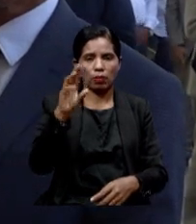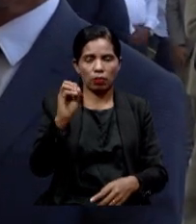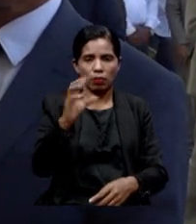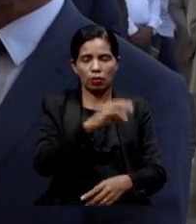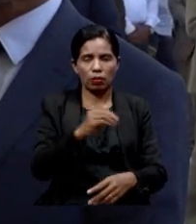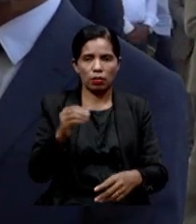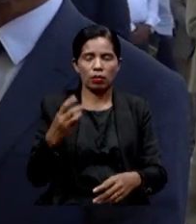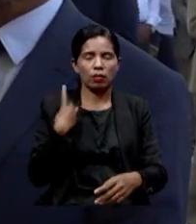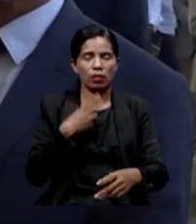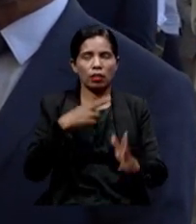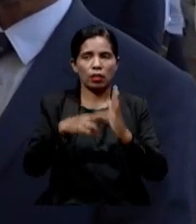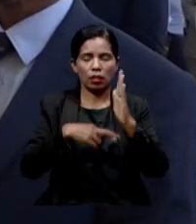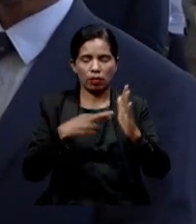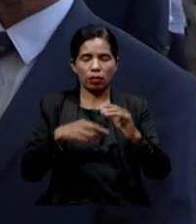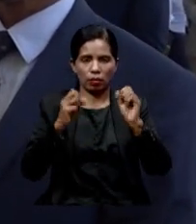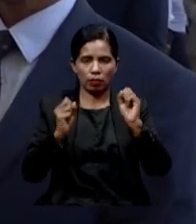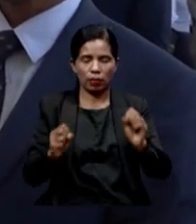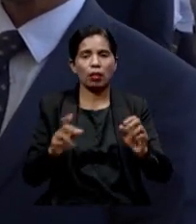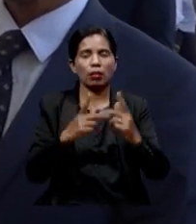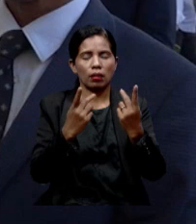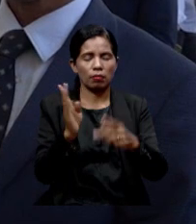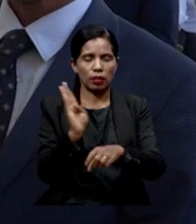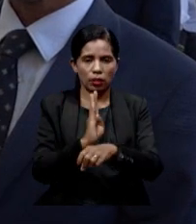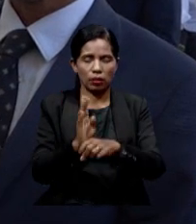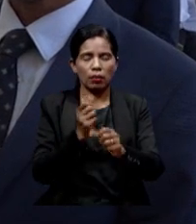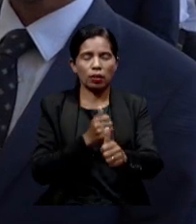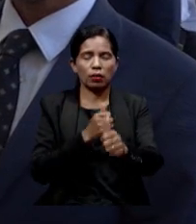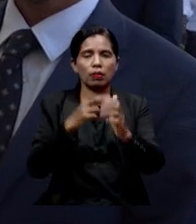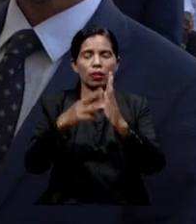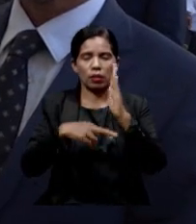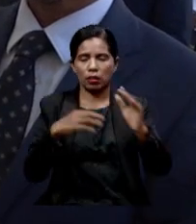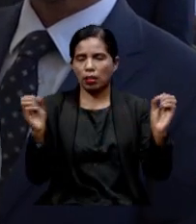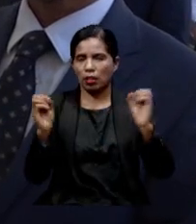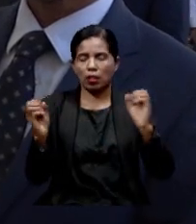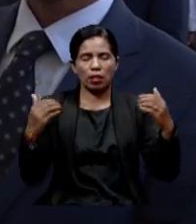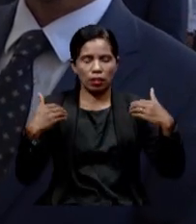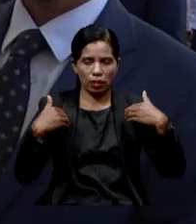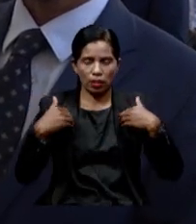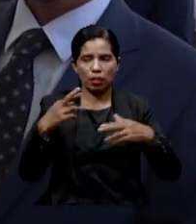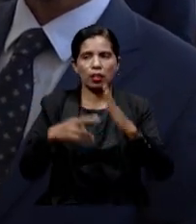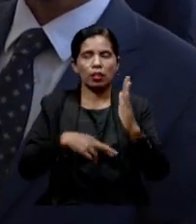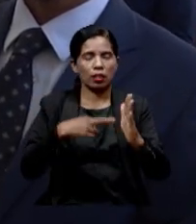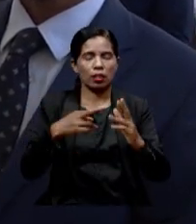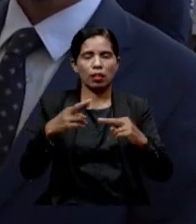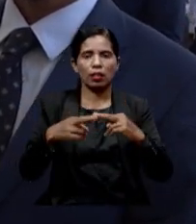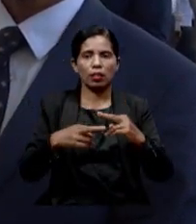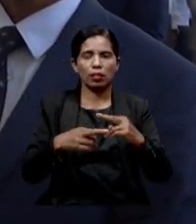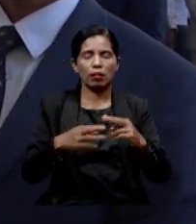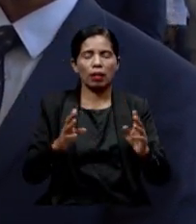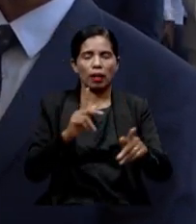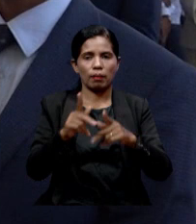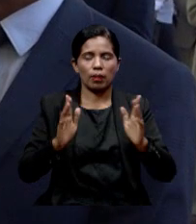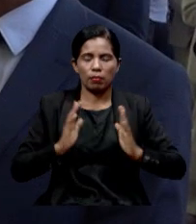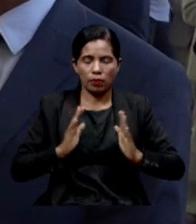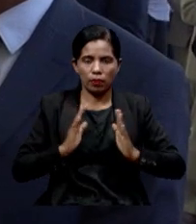e comércio belelau, tuas regras. Né? Se ela ia regras, boa, tira, mas domina.